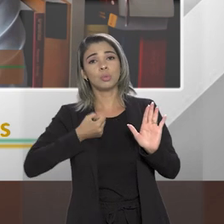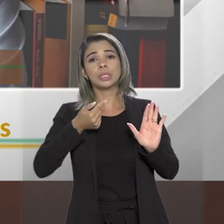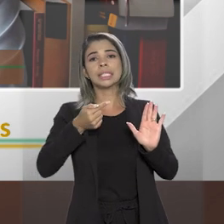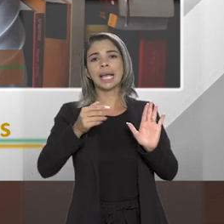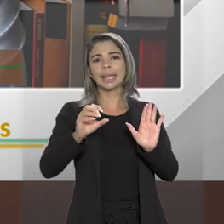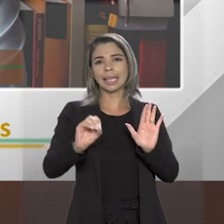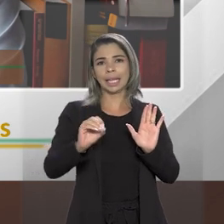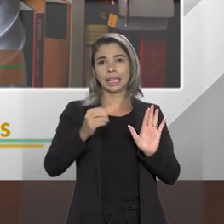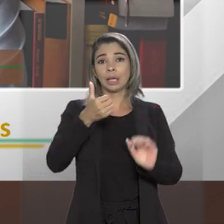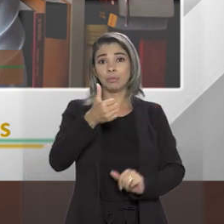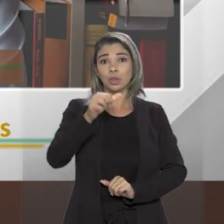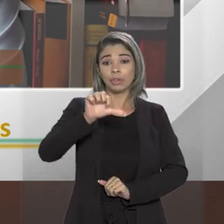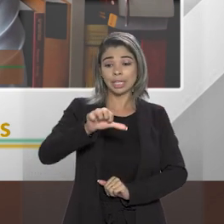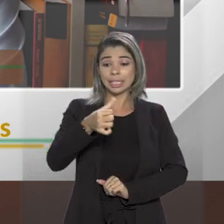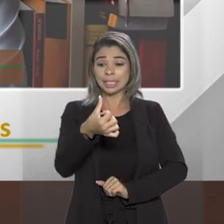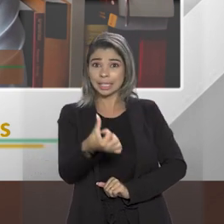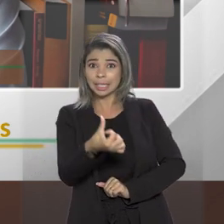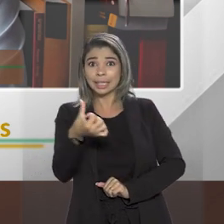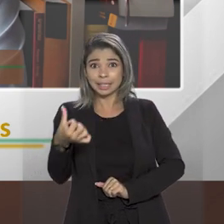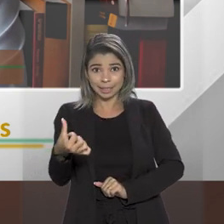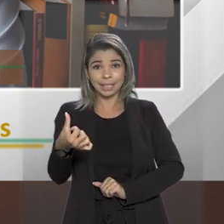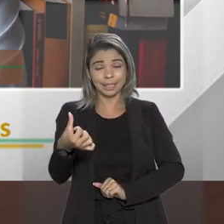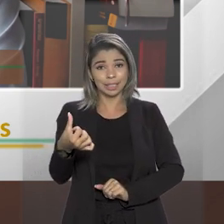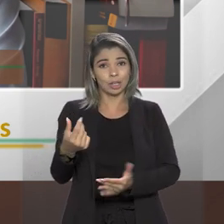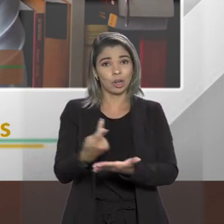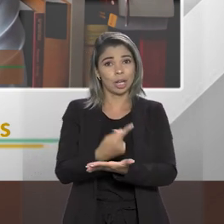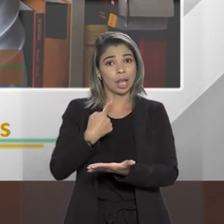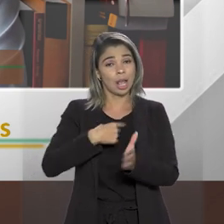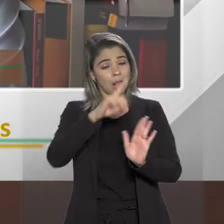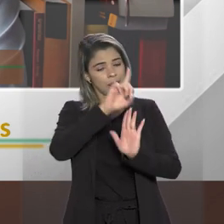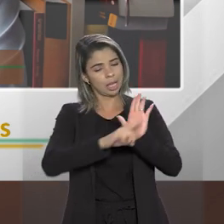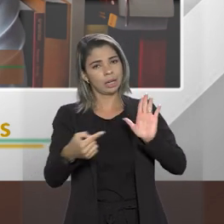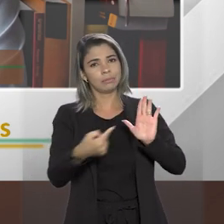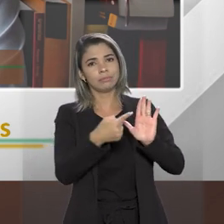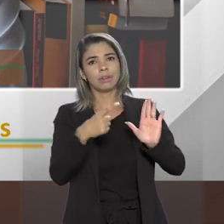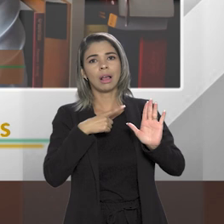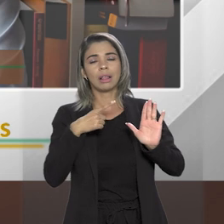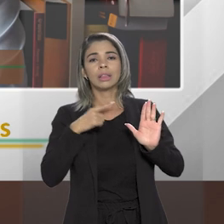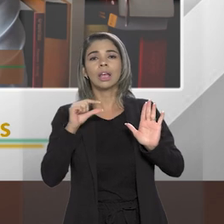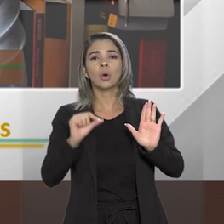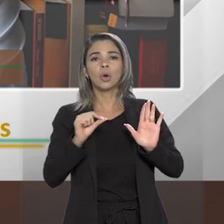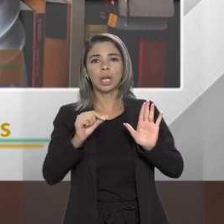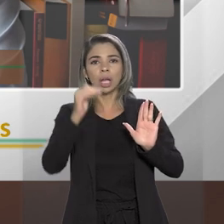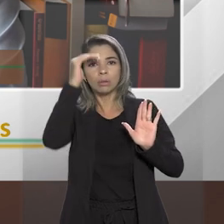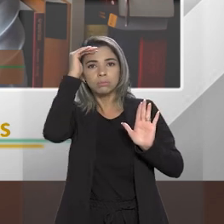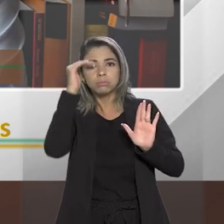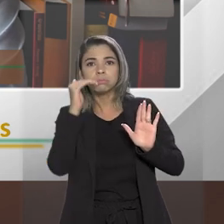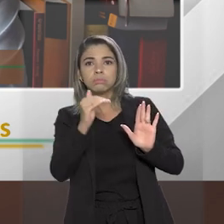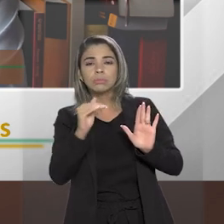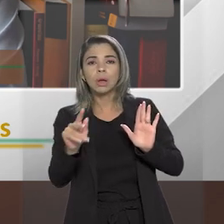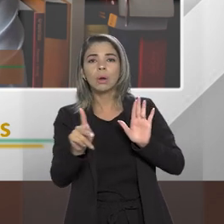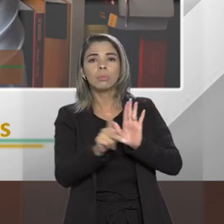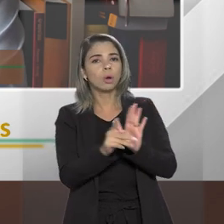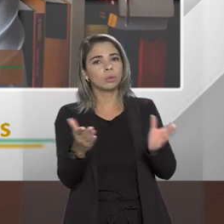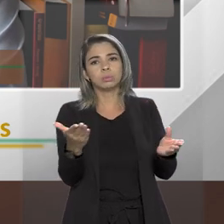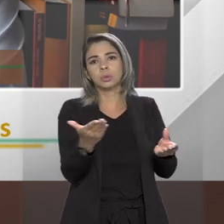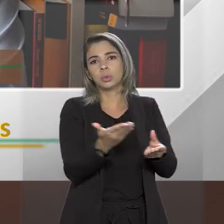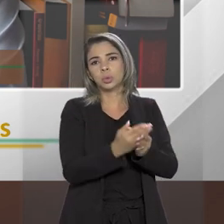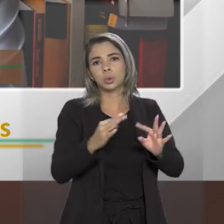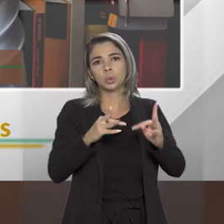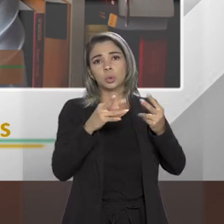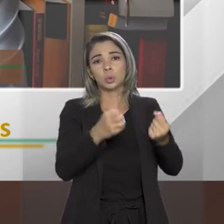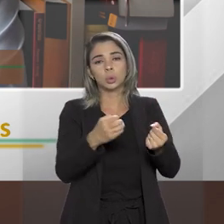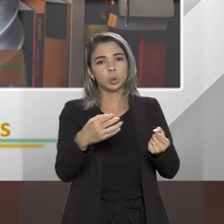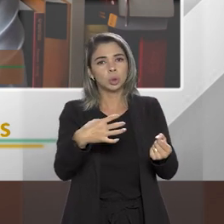de 1966, é um decreto que prevê a execução hipotecária extrajudicial como uma